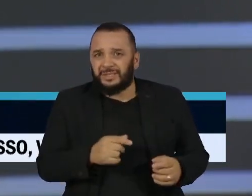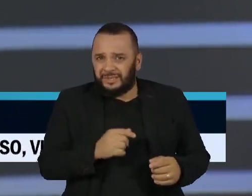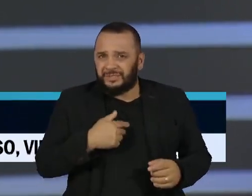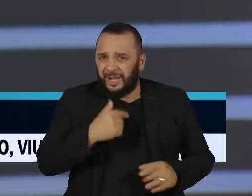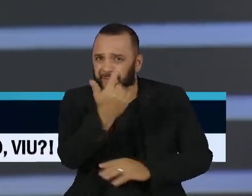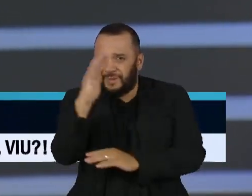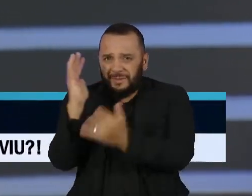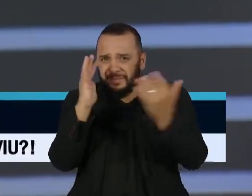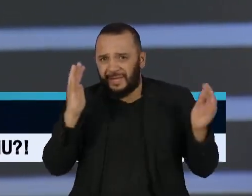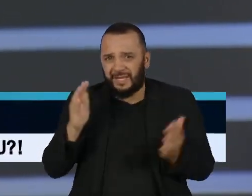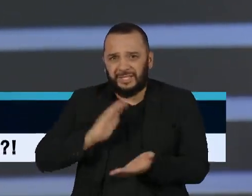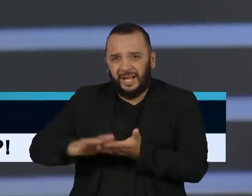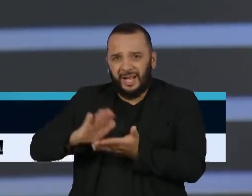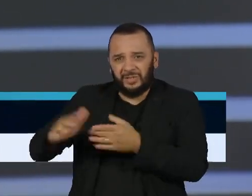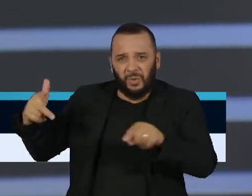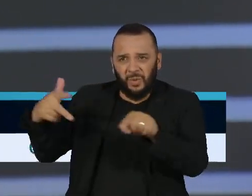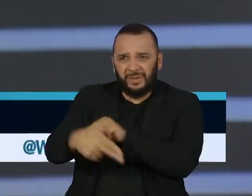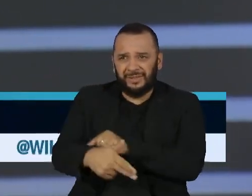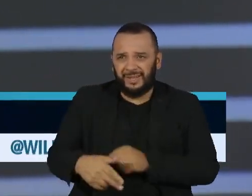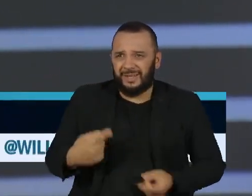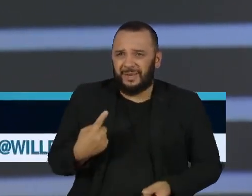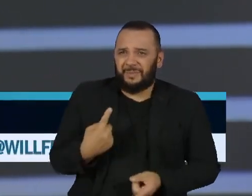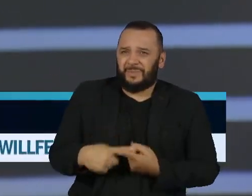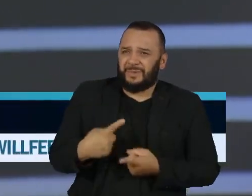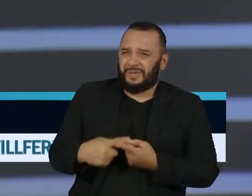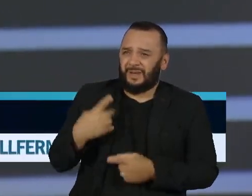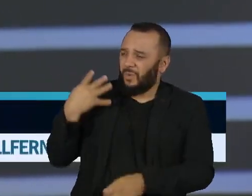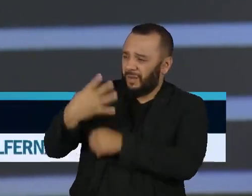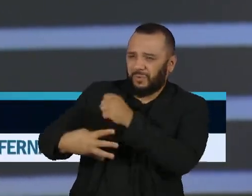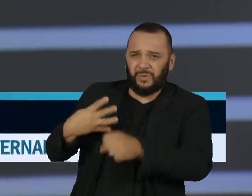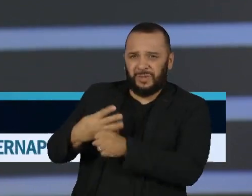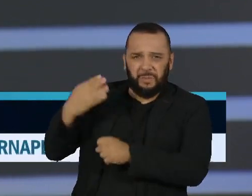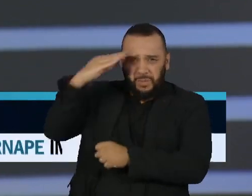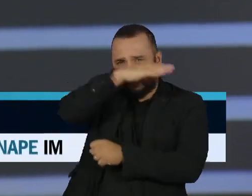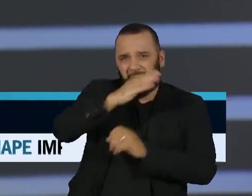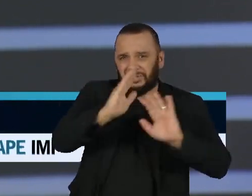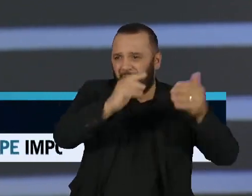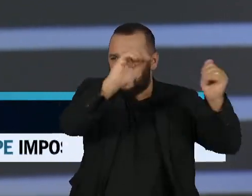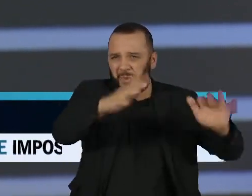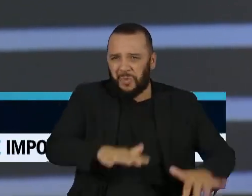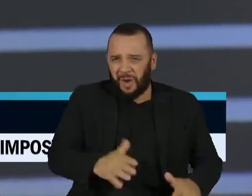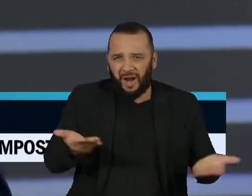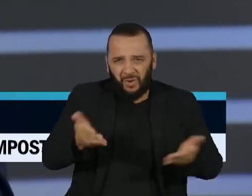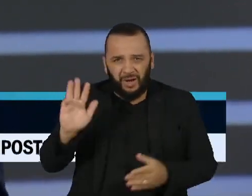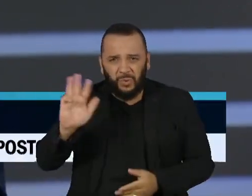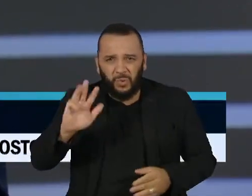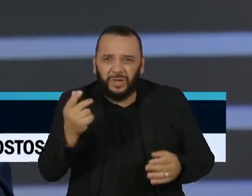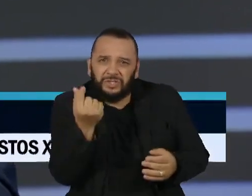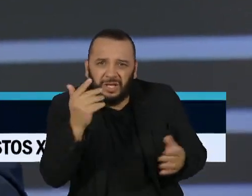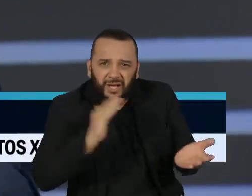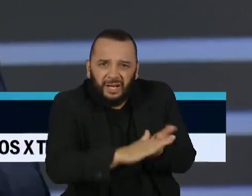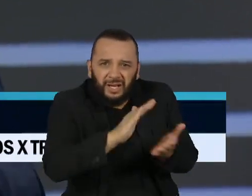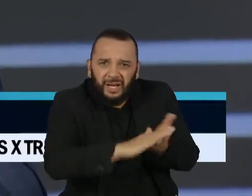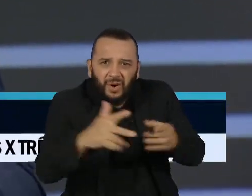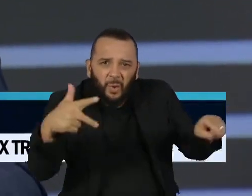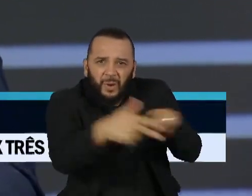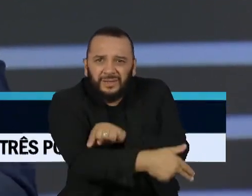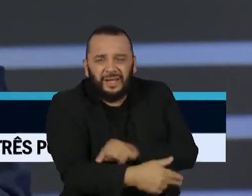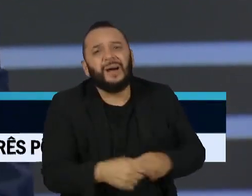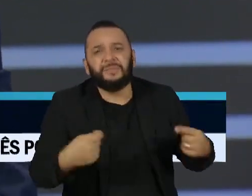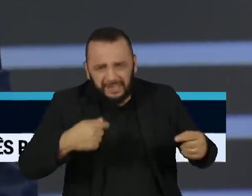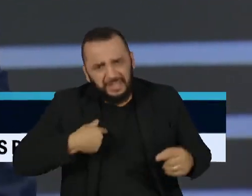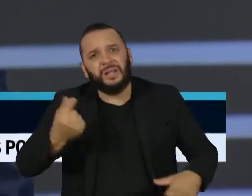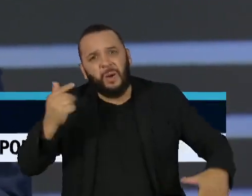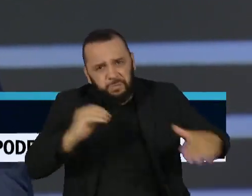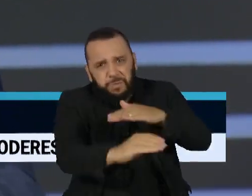meio ambiente depois do que foi feito no último quadrênio presidencial é um absurdo. É um absurdo. Justamente nós precisamos de mais recursos